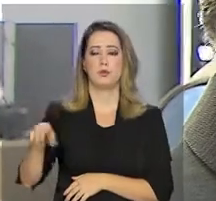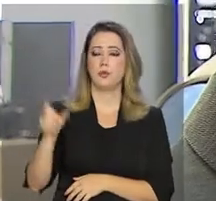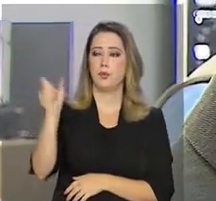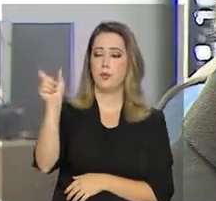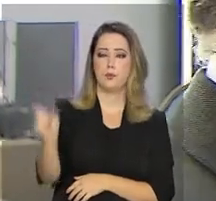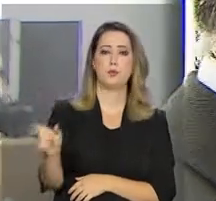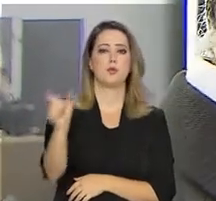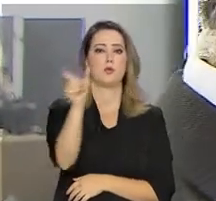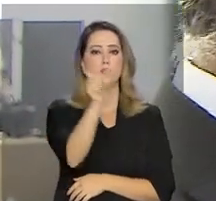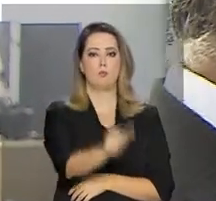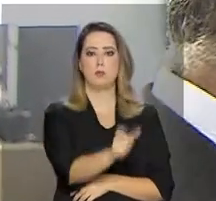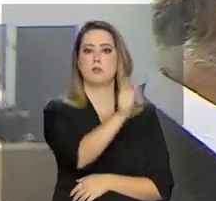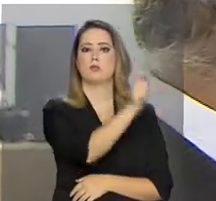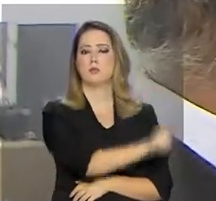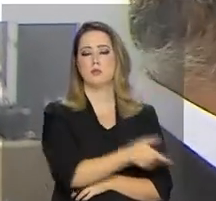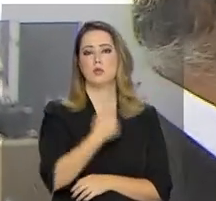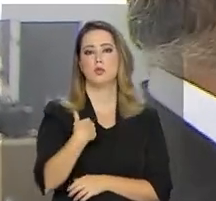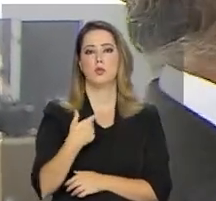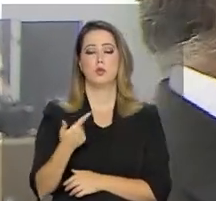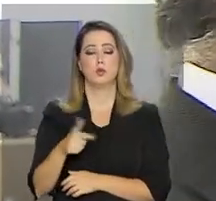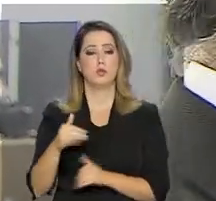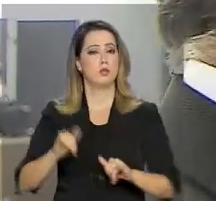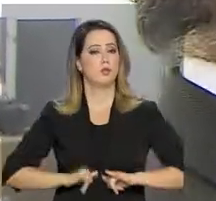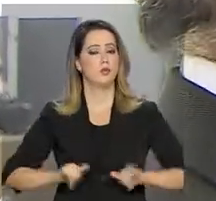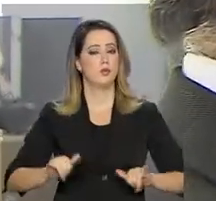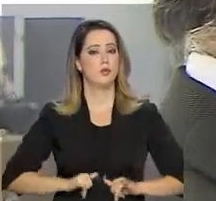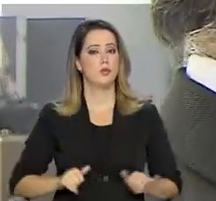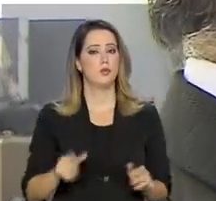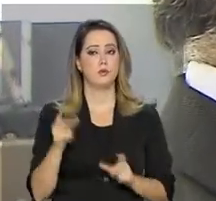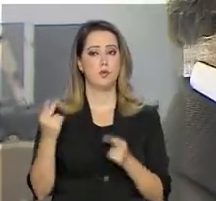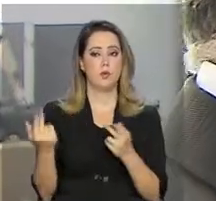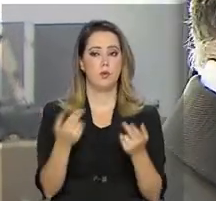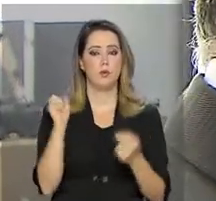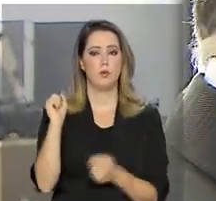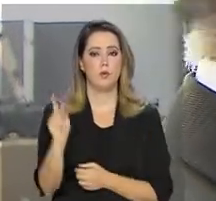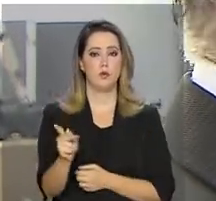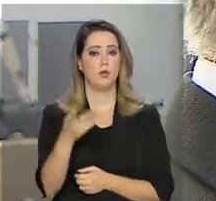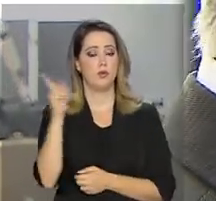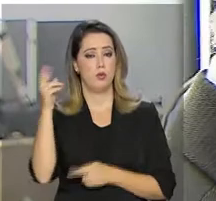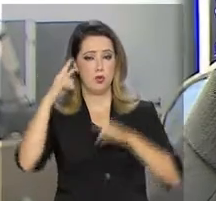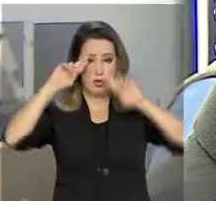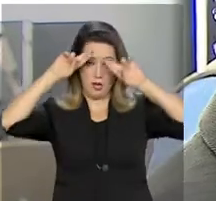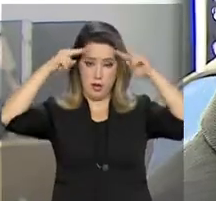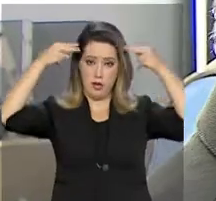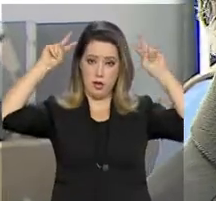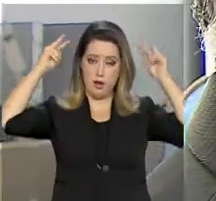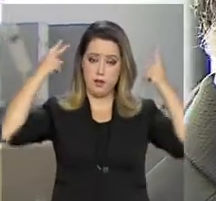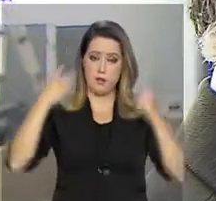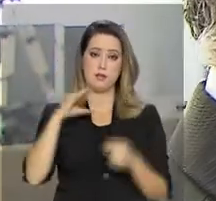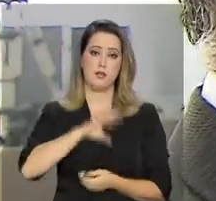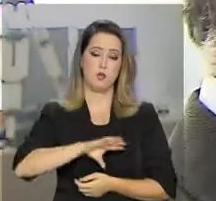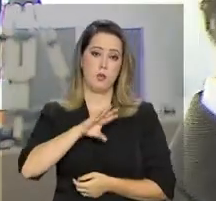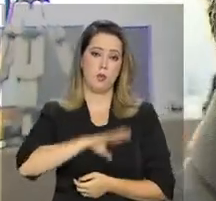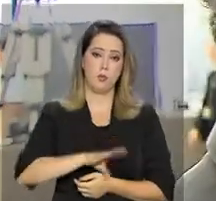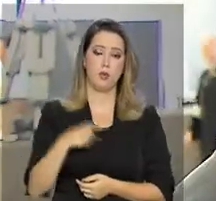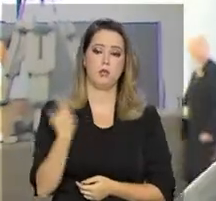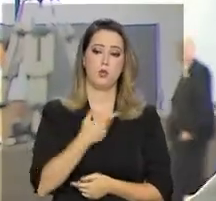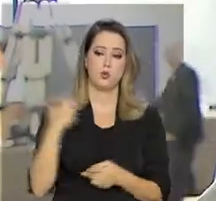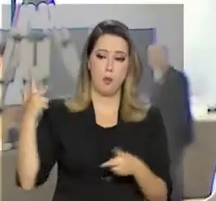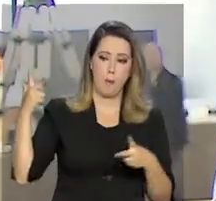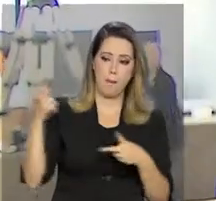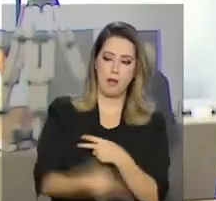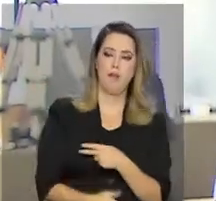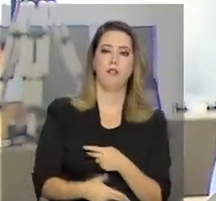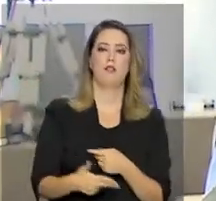para o josé para que eles não sofro o que sofremos aposentados da grécia e de portugal onde nós tivemos cortes muito